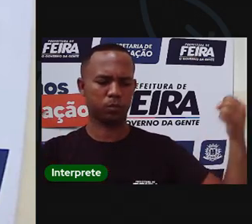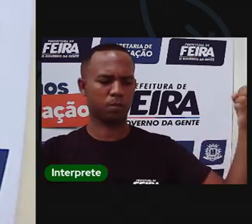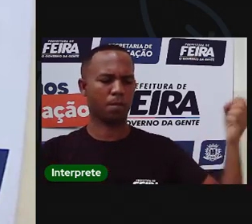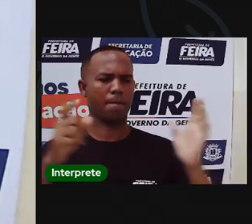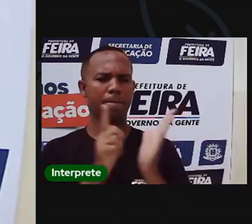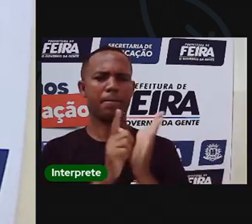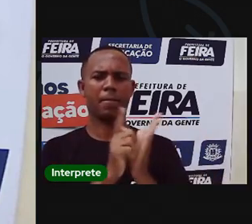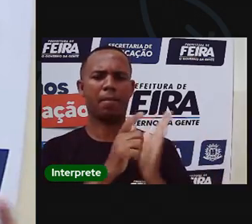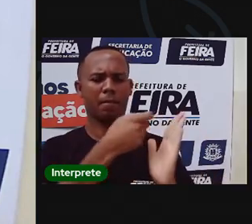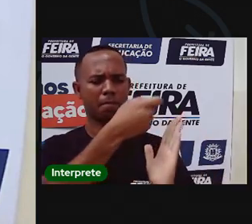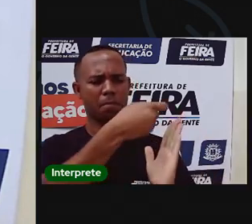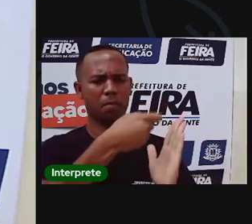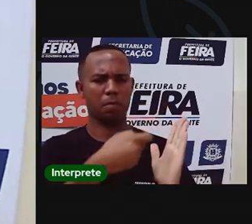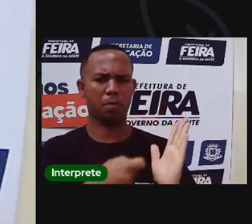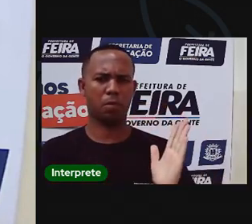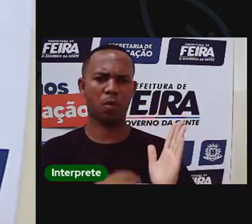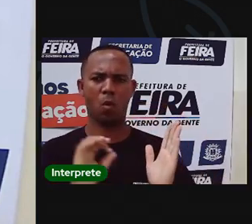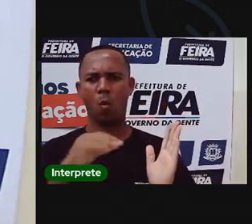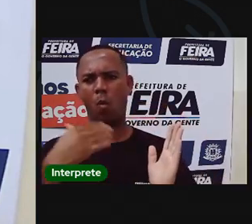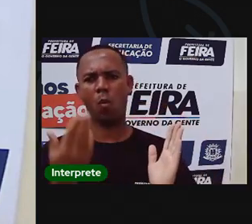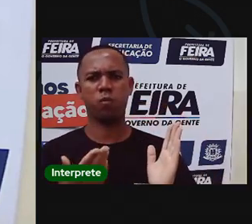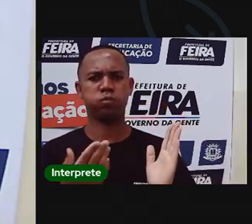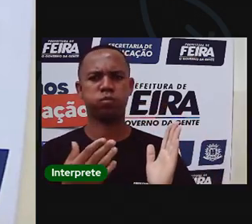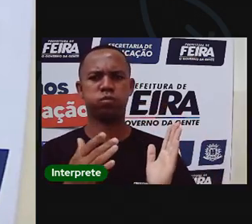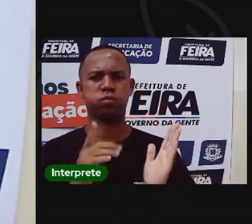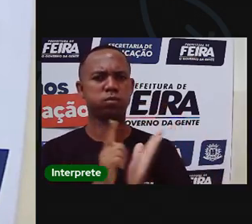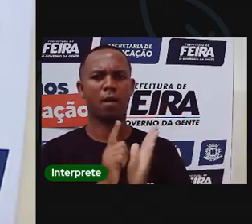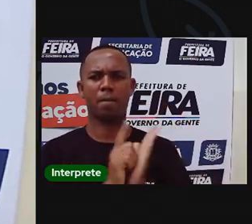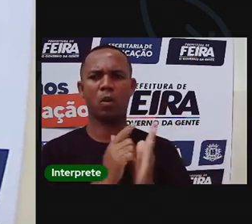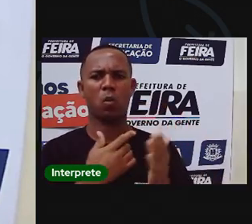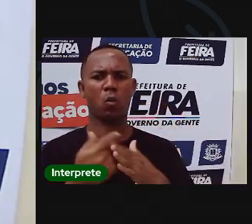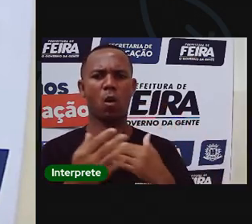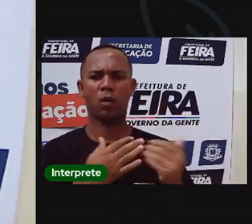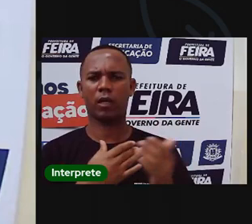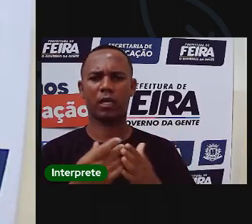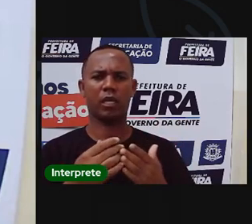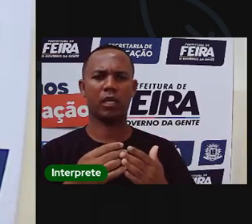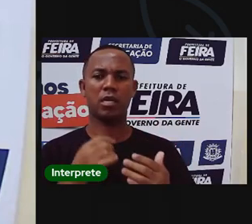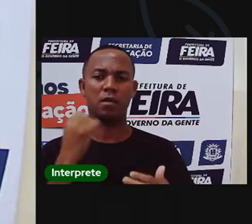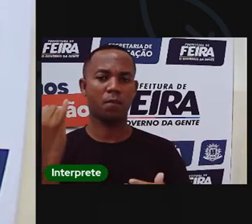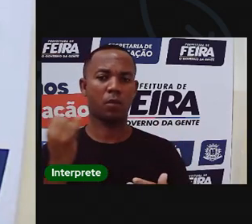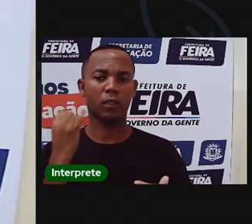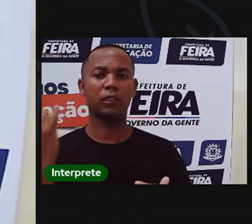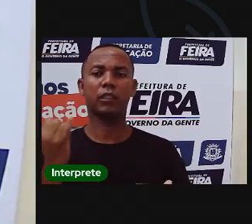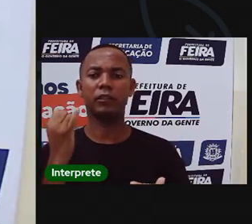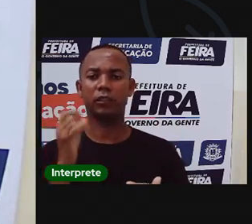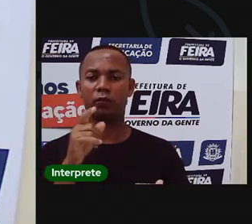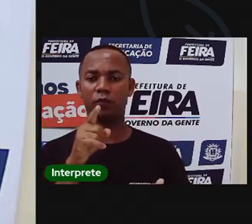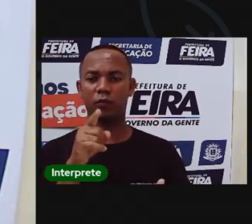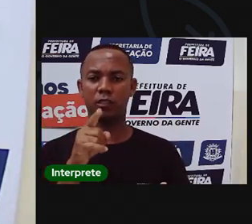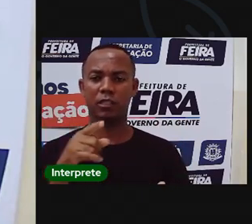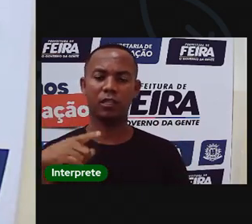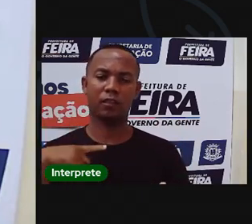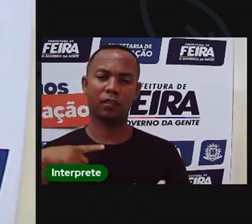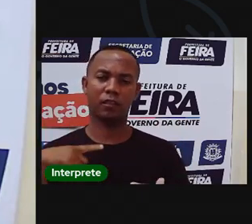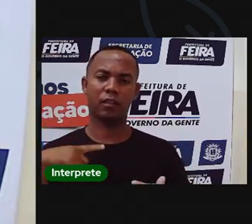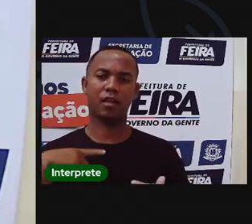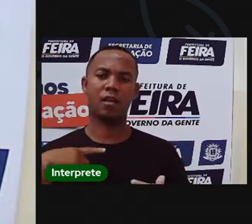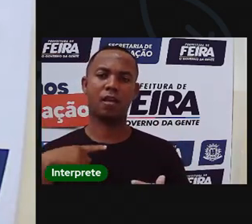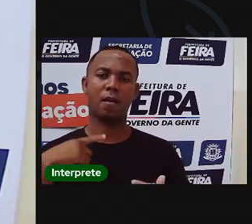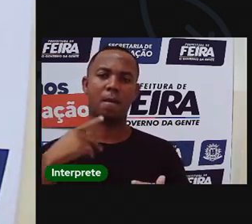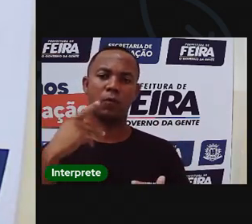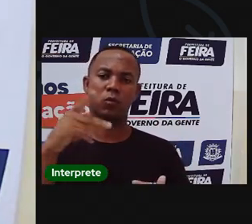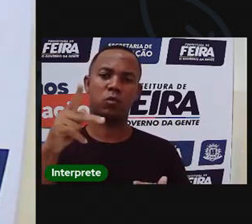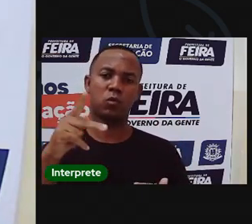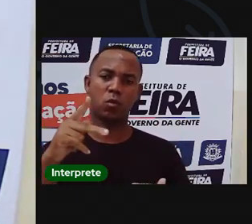que você tem em casa, até com a folha do caderno, o que você tiver. O que importa é vocês terem a autoria de vocês,